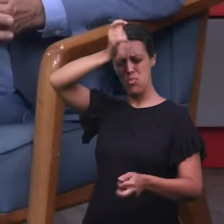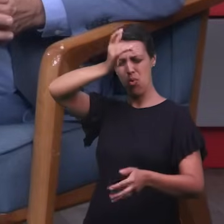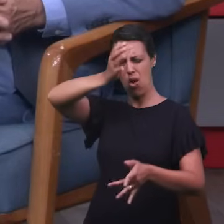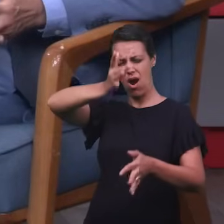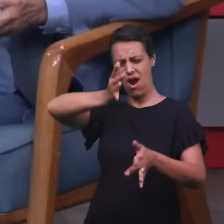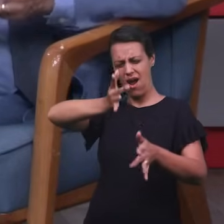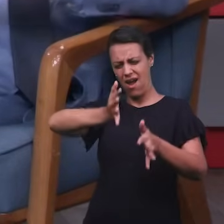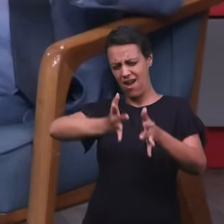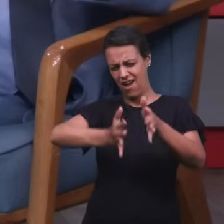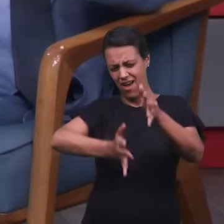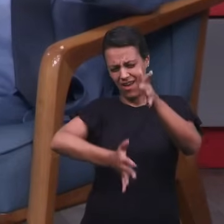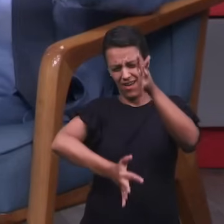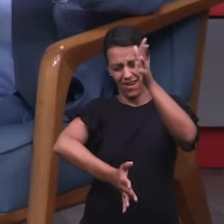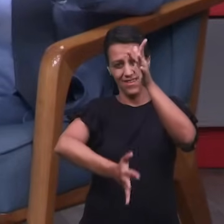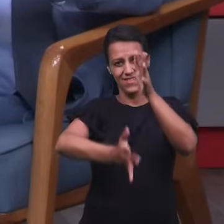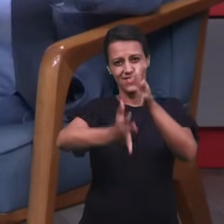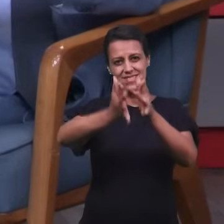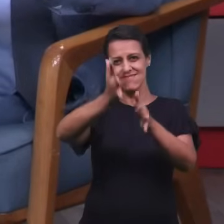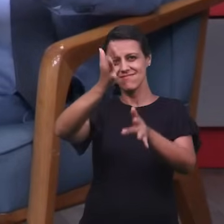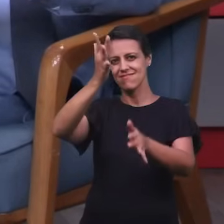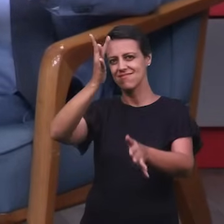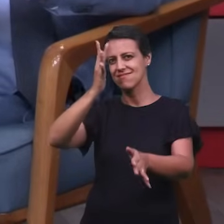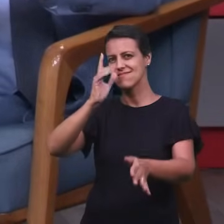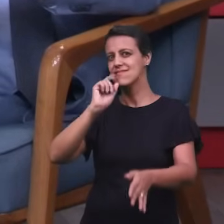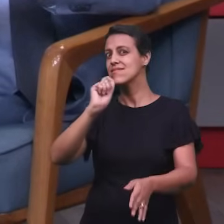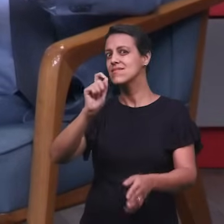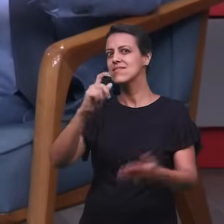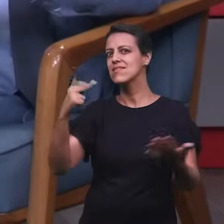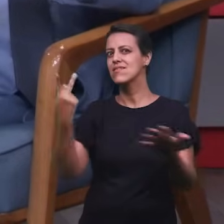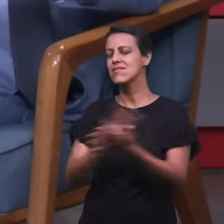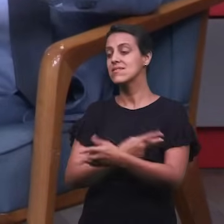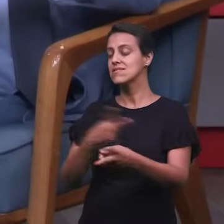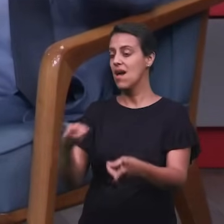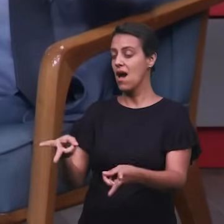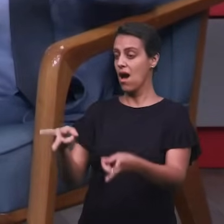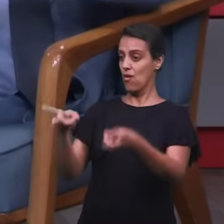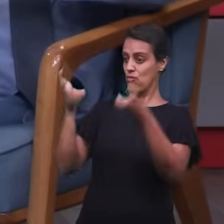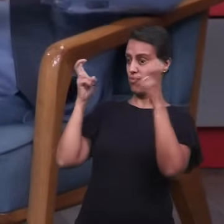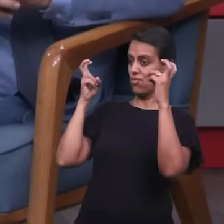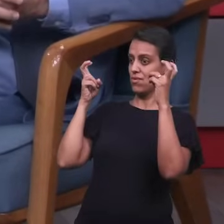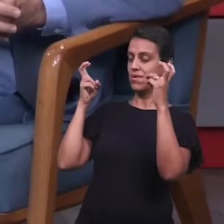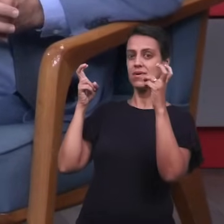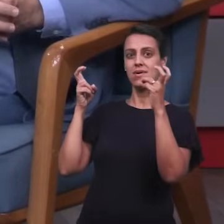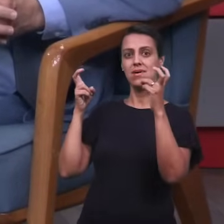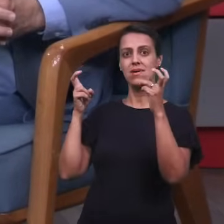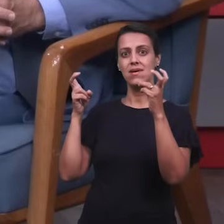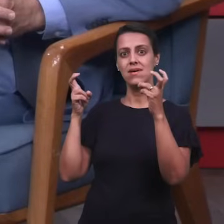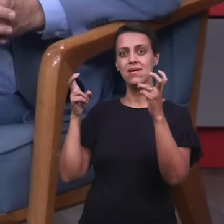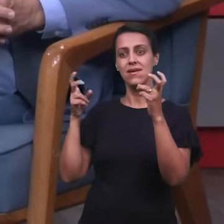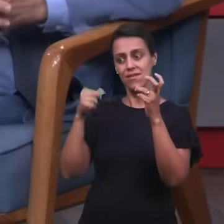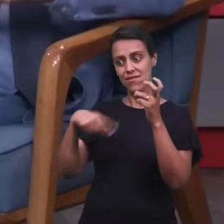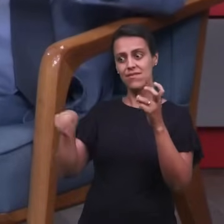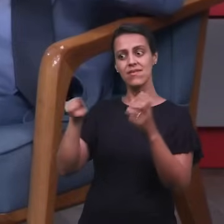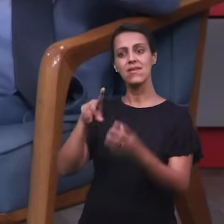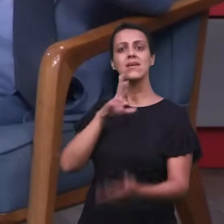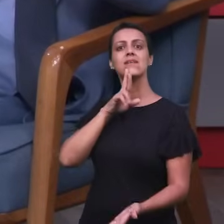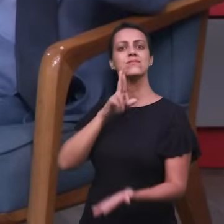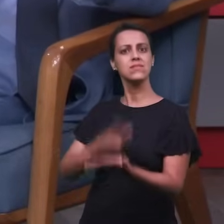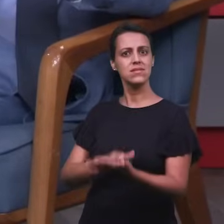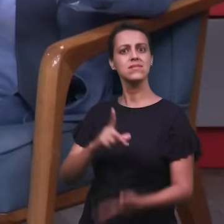que aconteceu? Houve uma evidência daquilo que apareceu na vida da igreja,